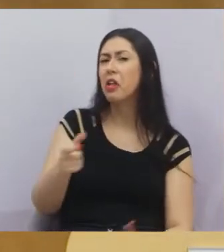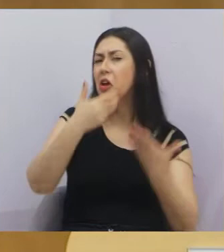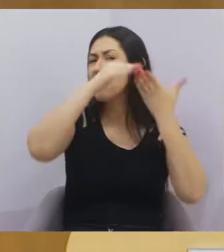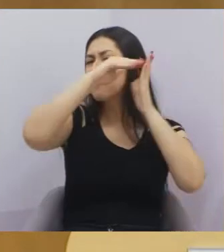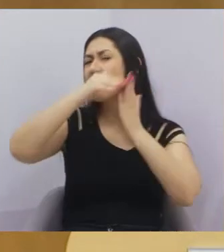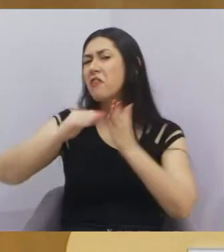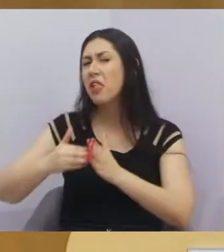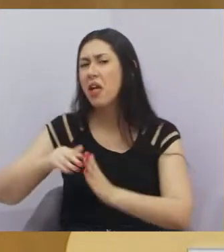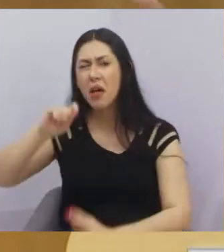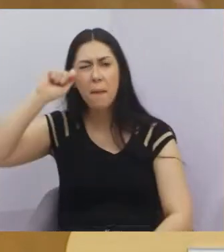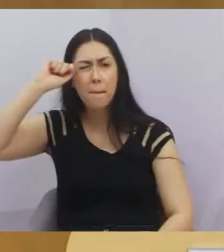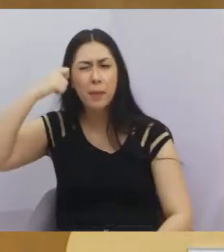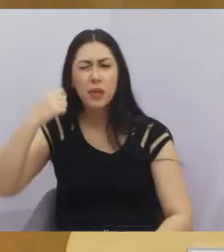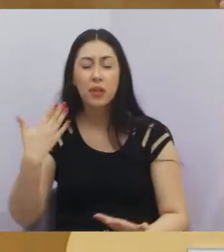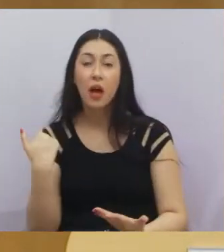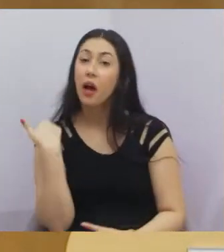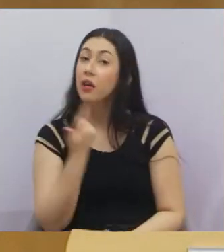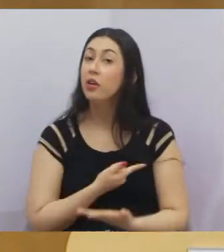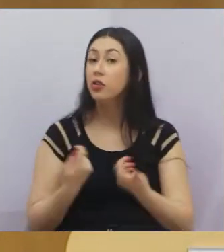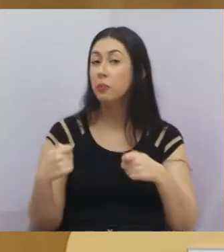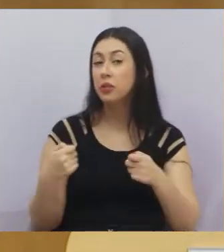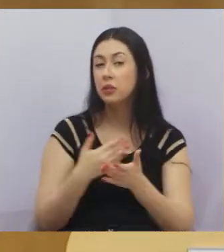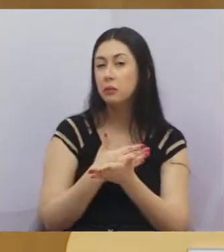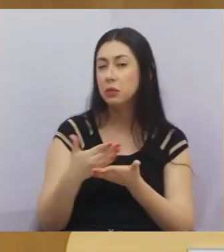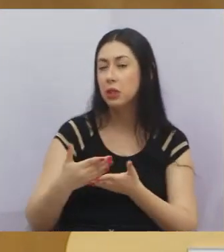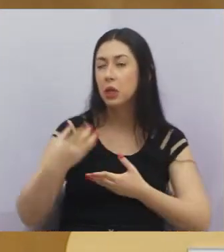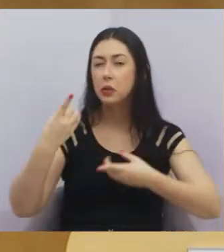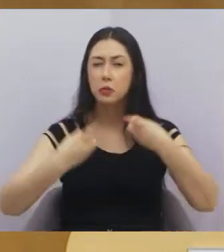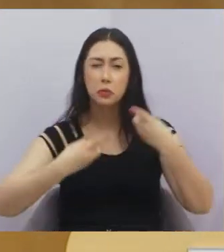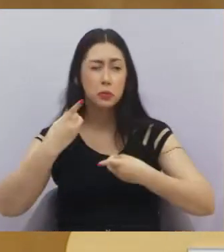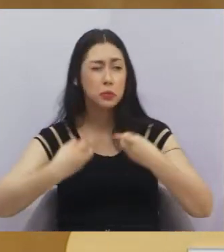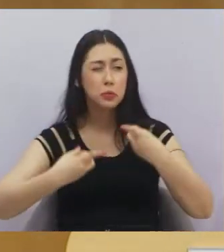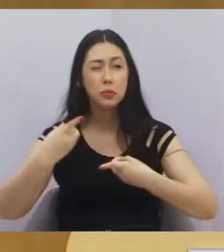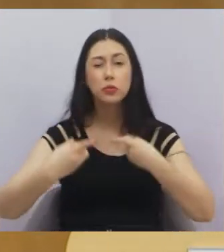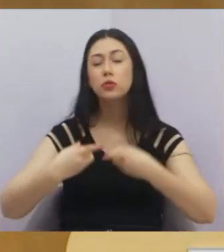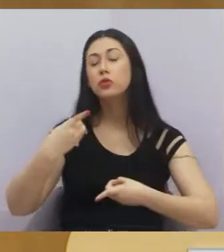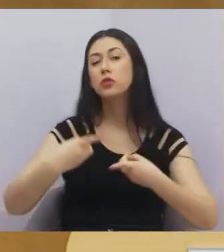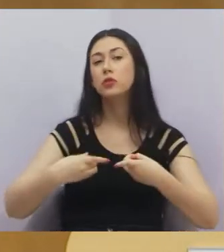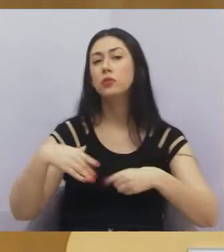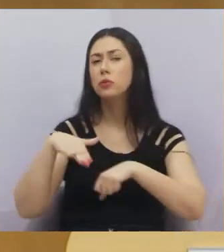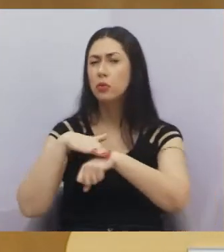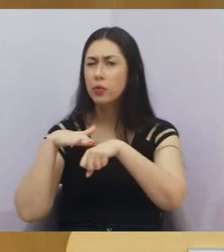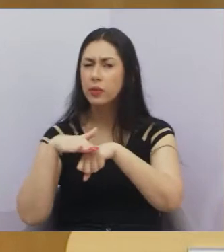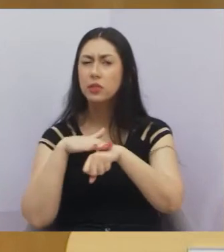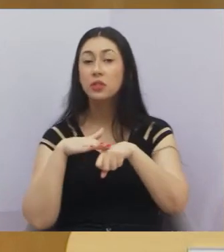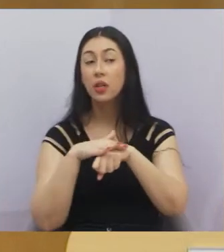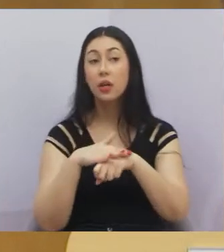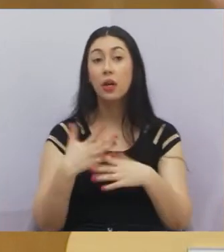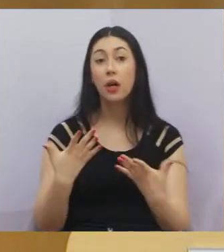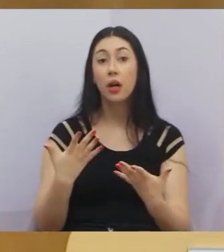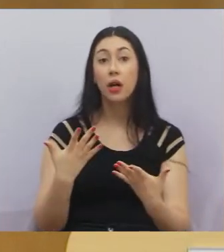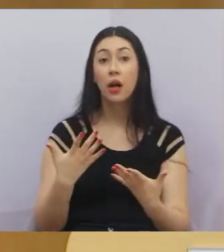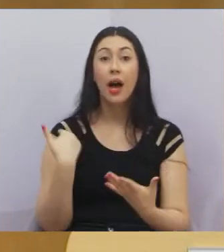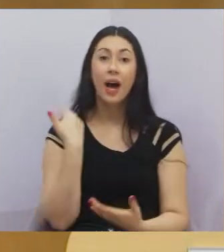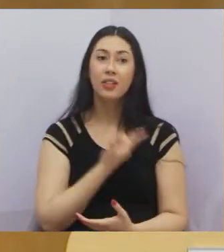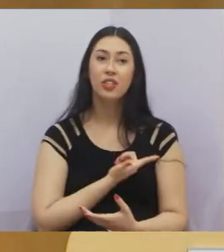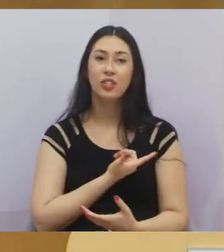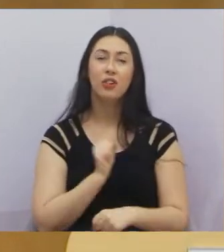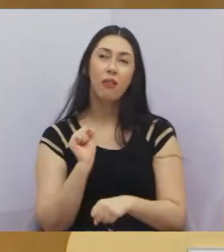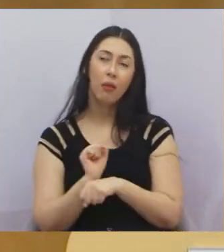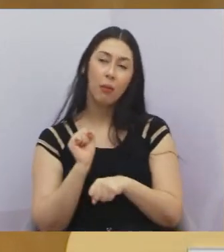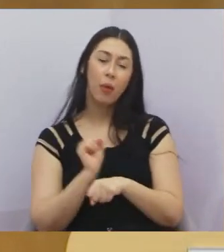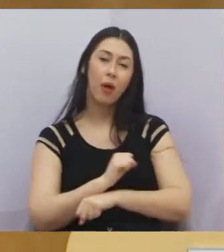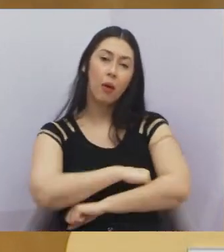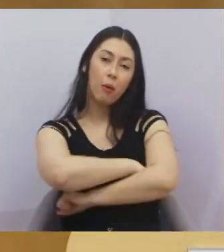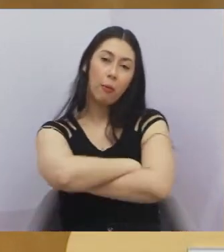favela? Então a gente tem que começar a discutir isso, tem que começar a fomentar essas questões. O que não dá é ficar parado, de braços